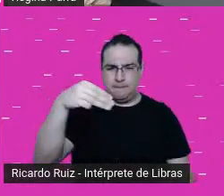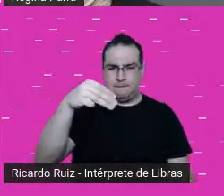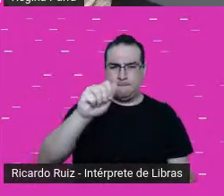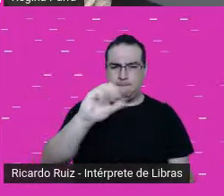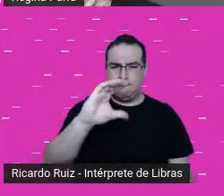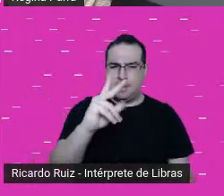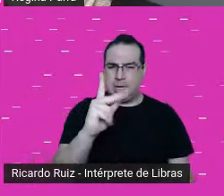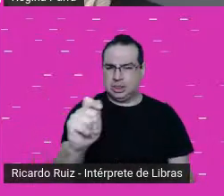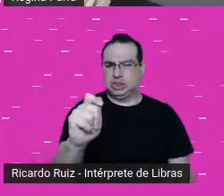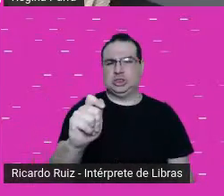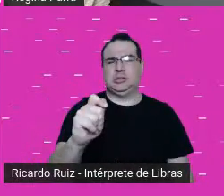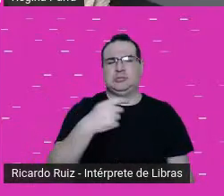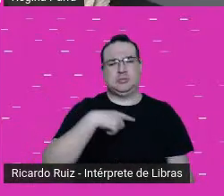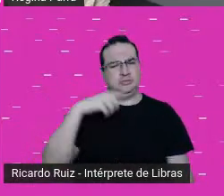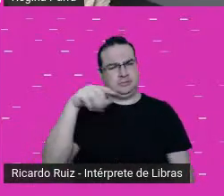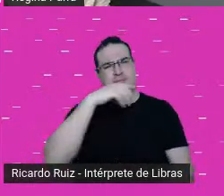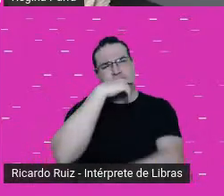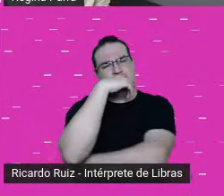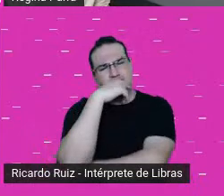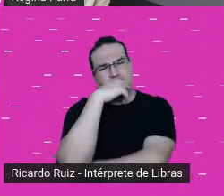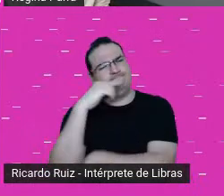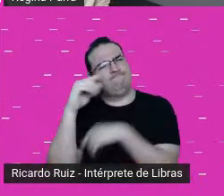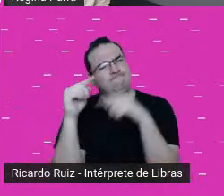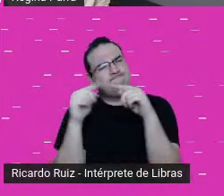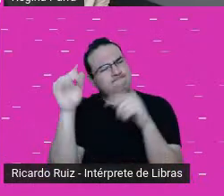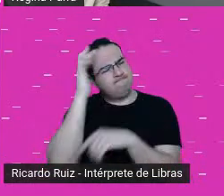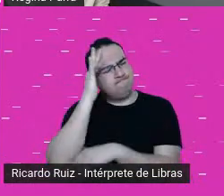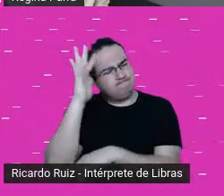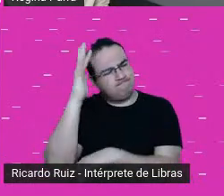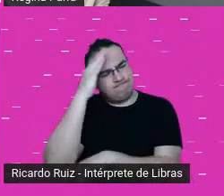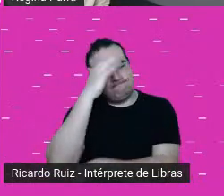aquilo. Então, eu imaginei